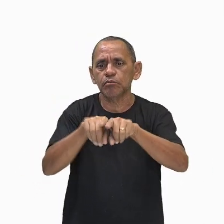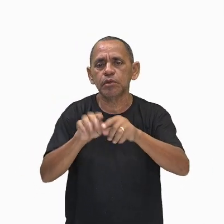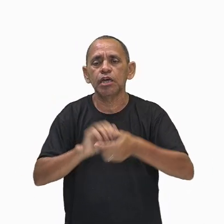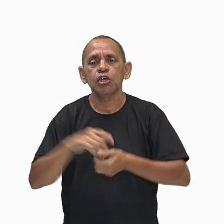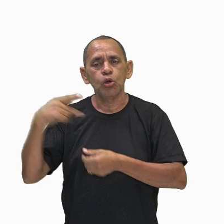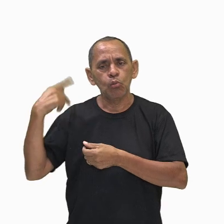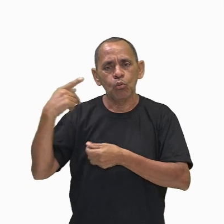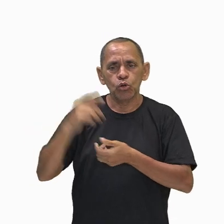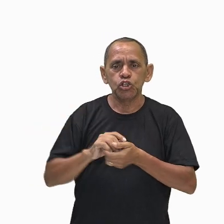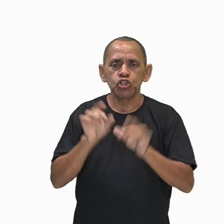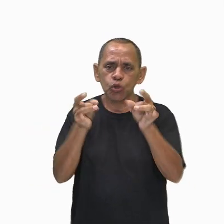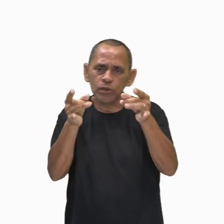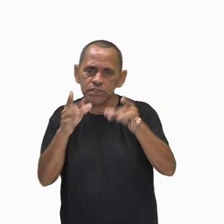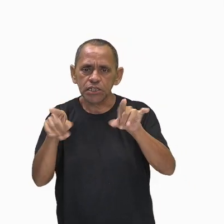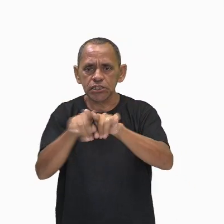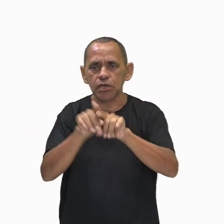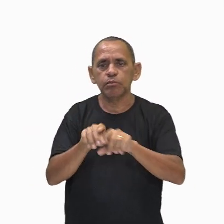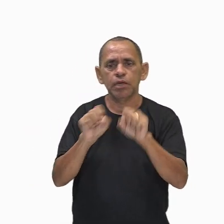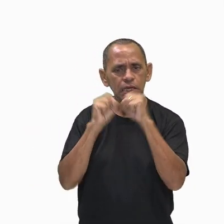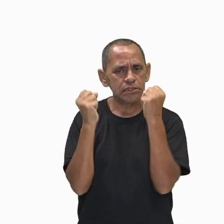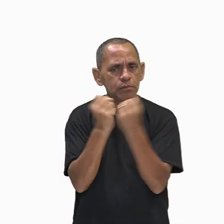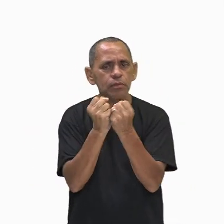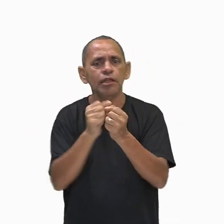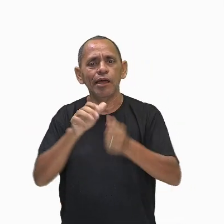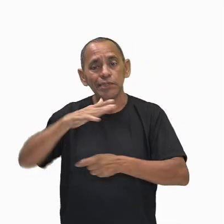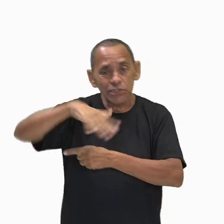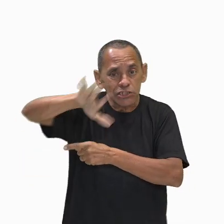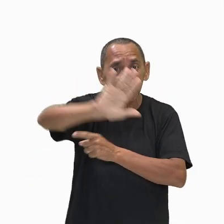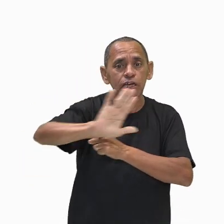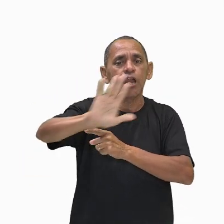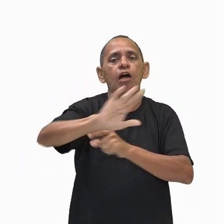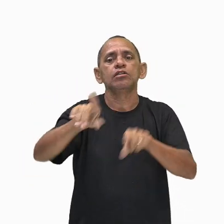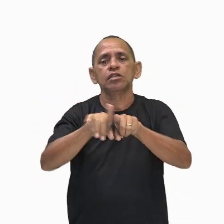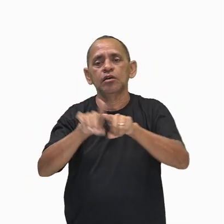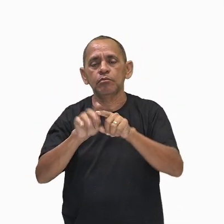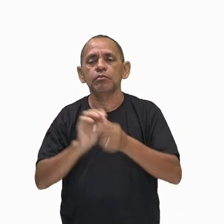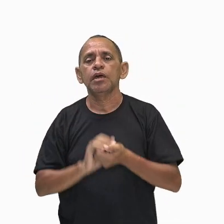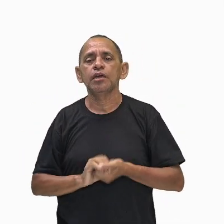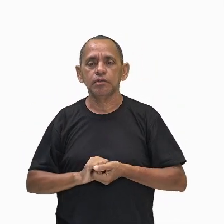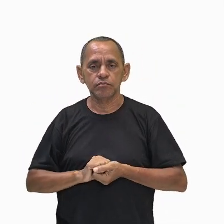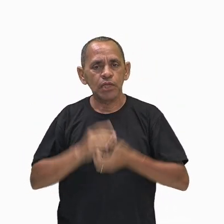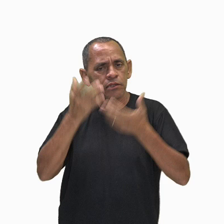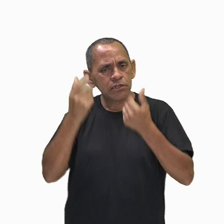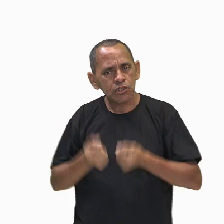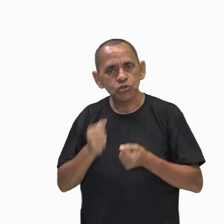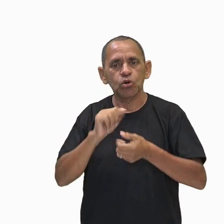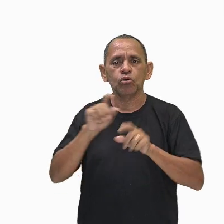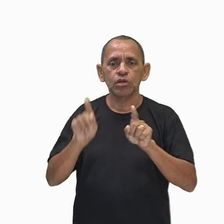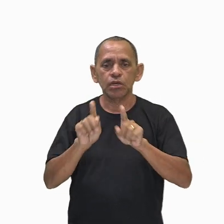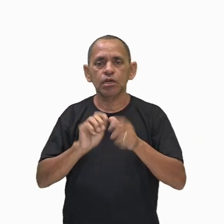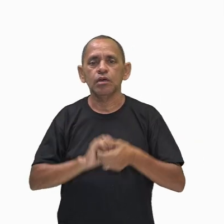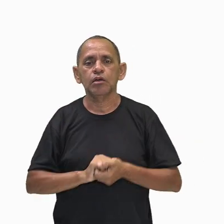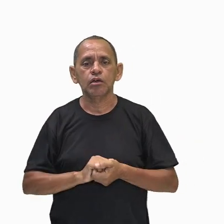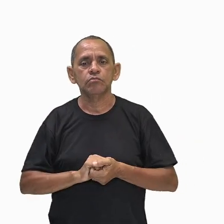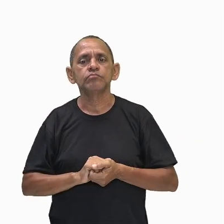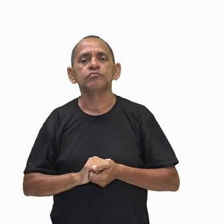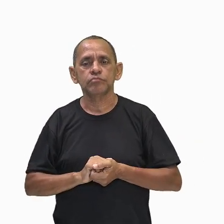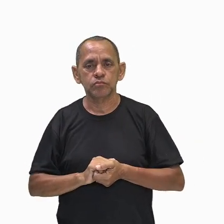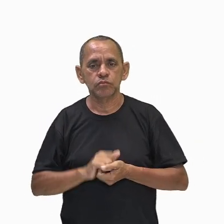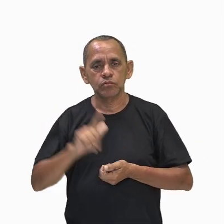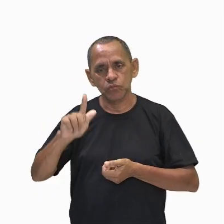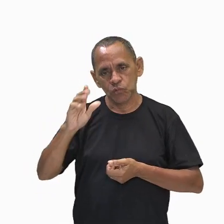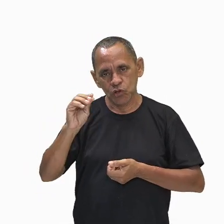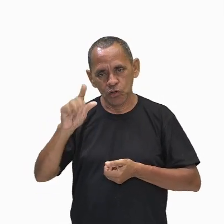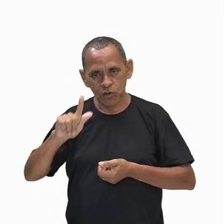1840, a Assembleia Geral aprovou, então, a tese da maioridade. Episódio, então, que ficou conhecido como o golpe da